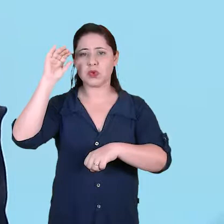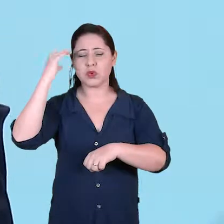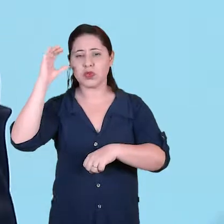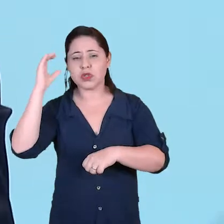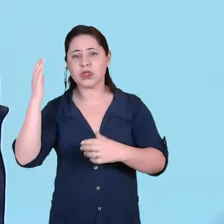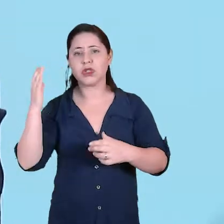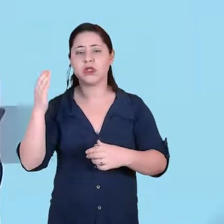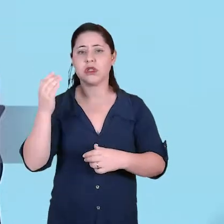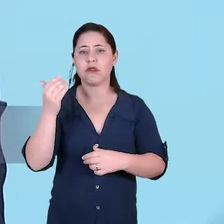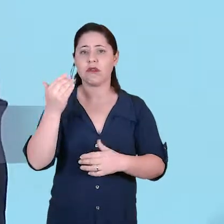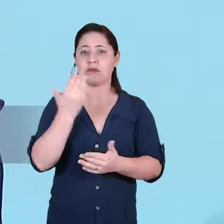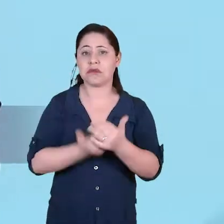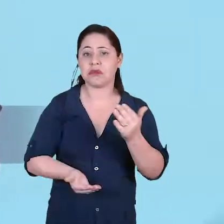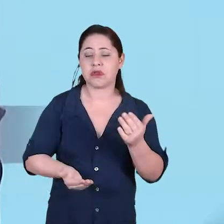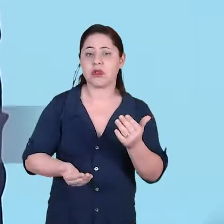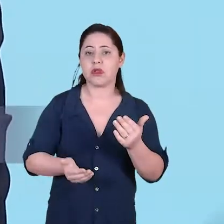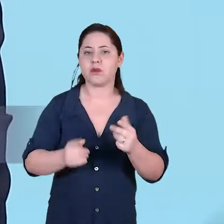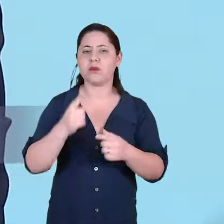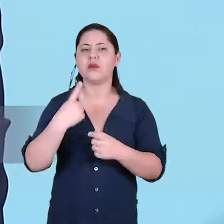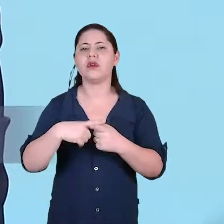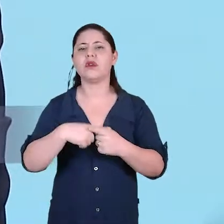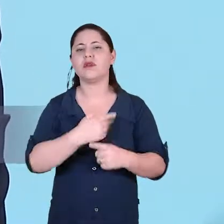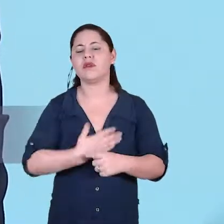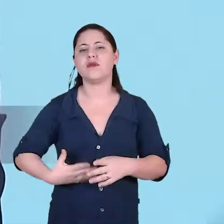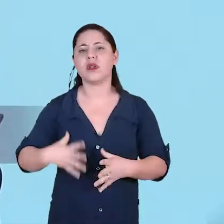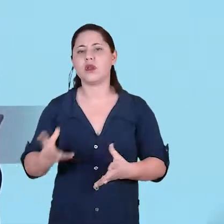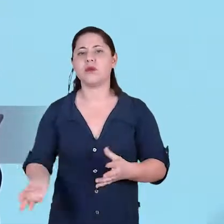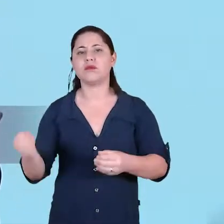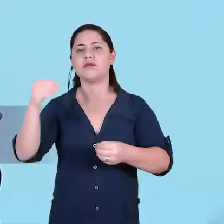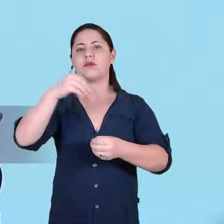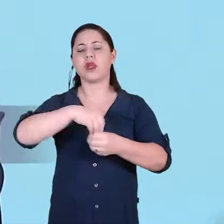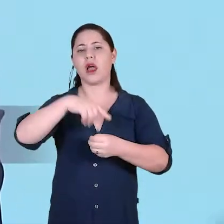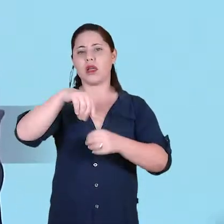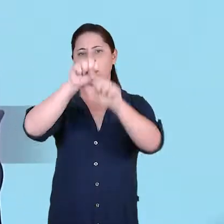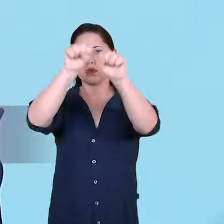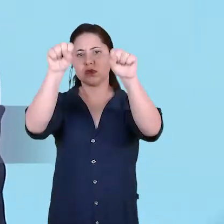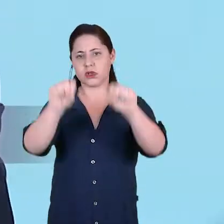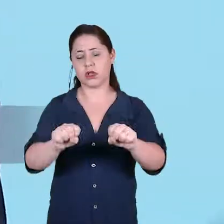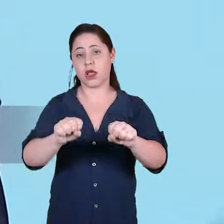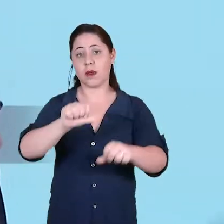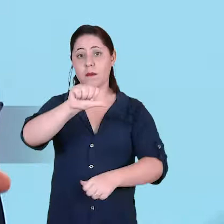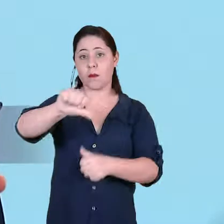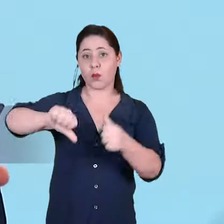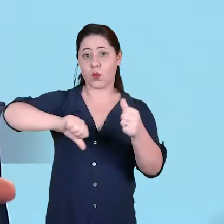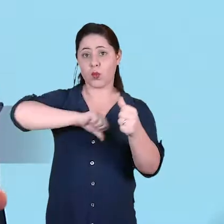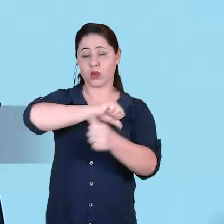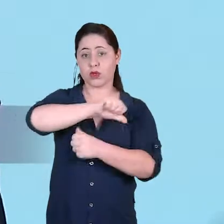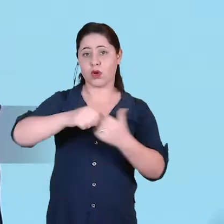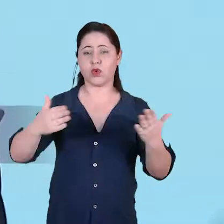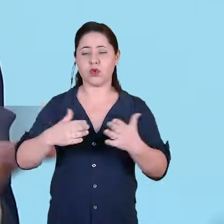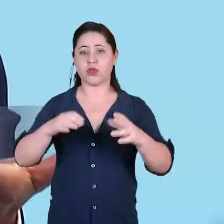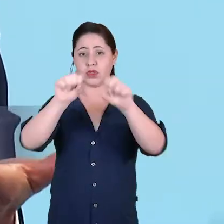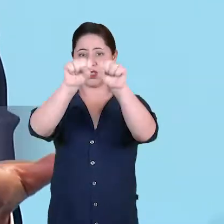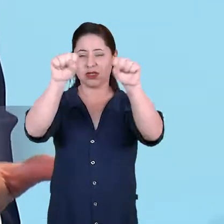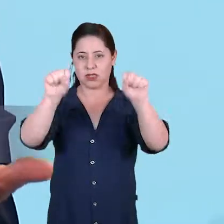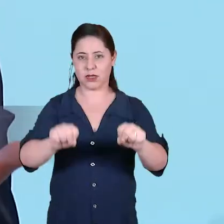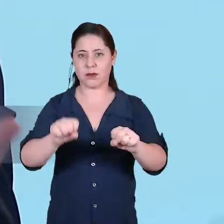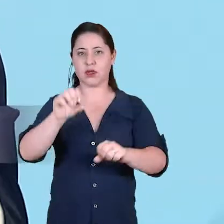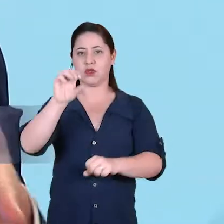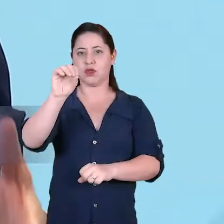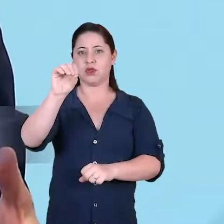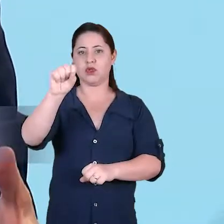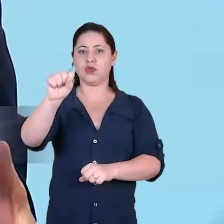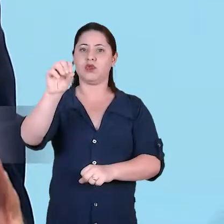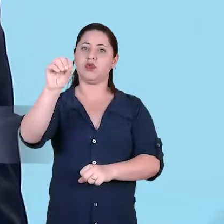aqui. Por que que o governo queria, na verdade, esse sistema? Para mudar, hoje o sistema é solidário, ou seja,